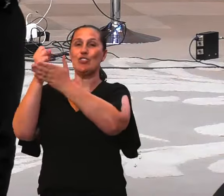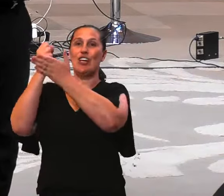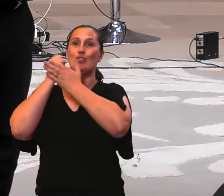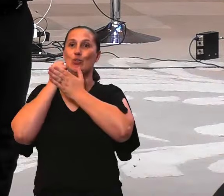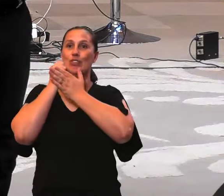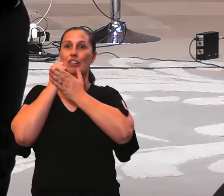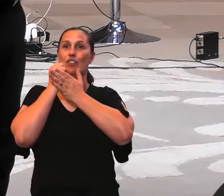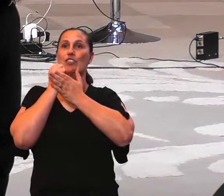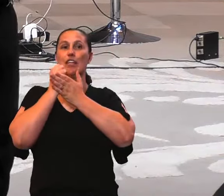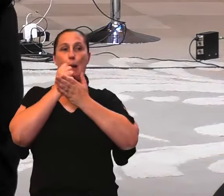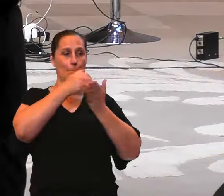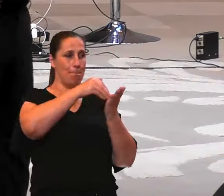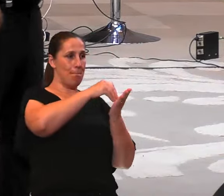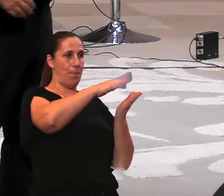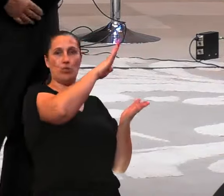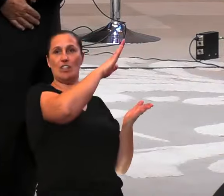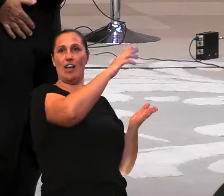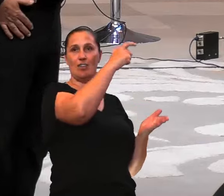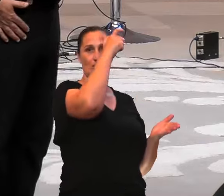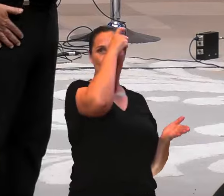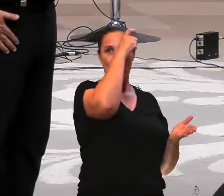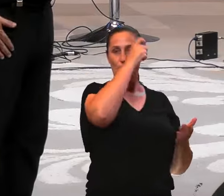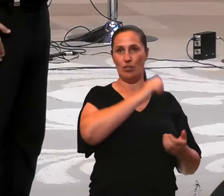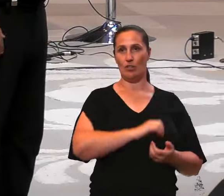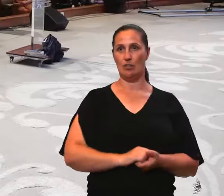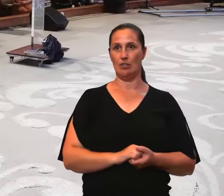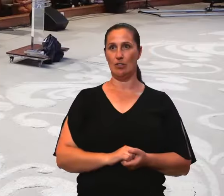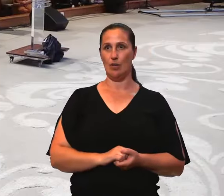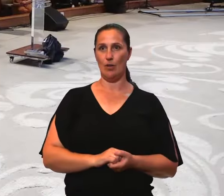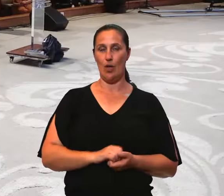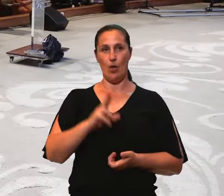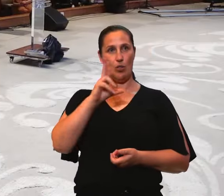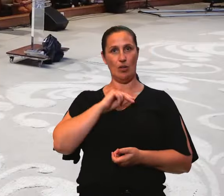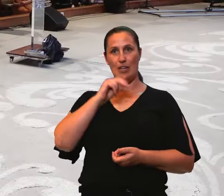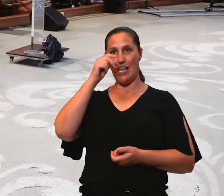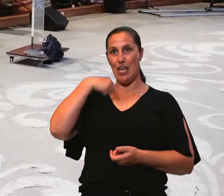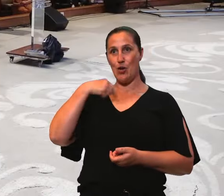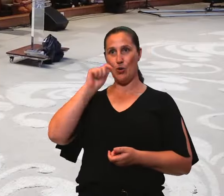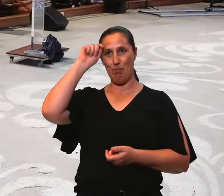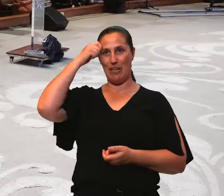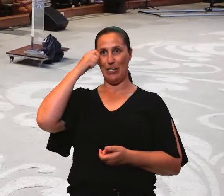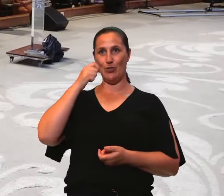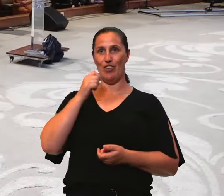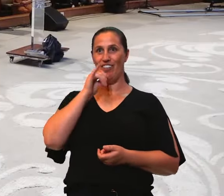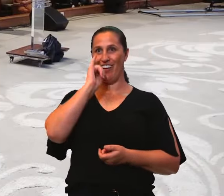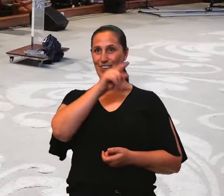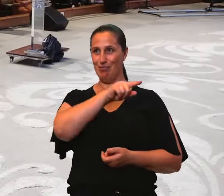falando desse jeito você até assusta né que eu quero dizer é o